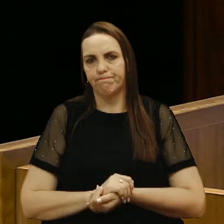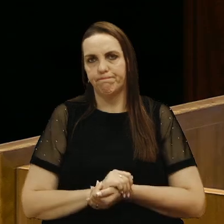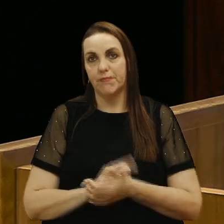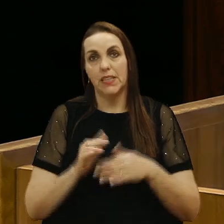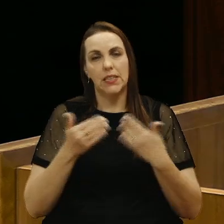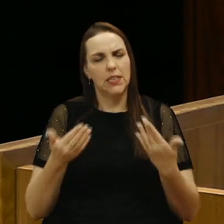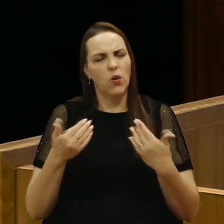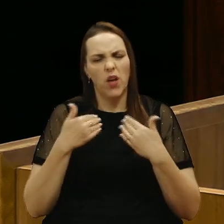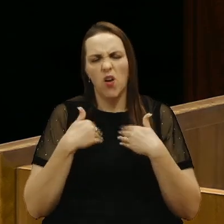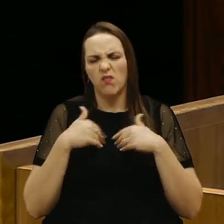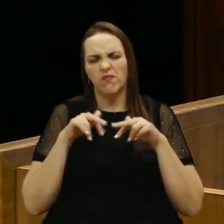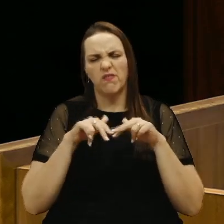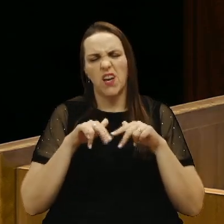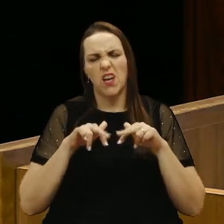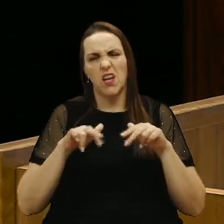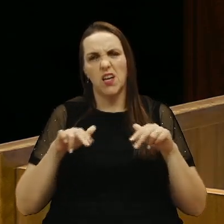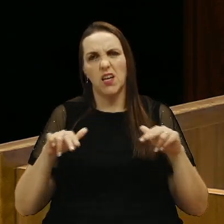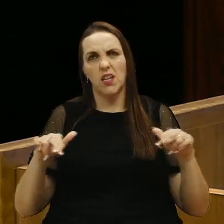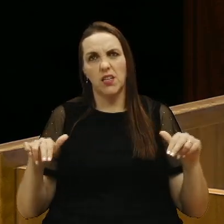fiz várias